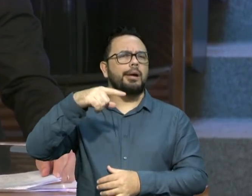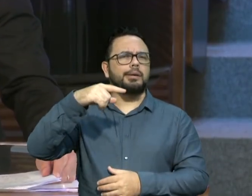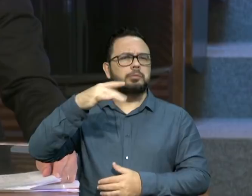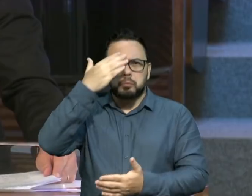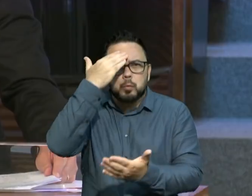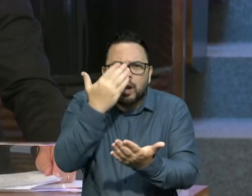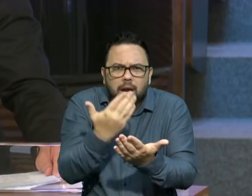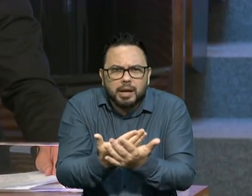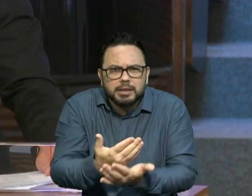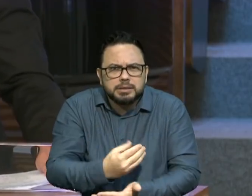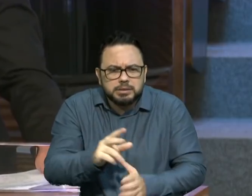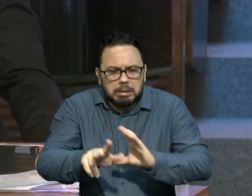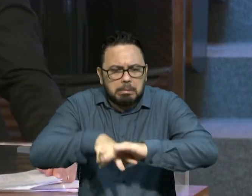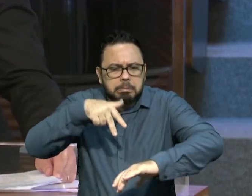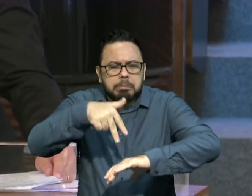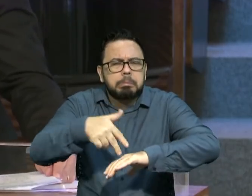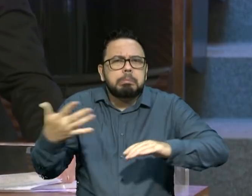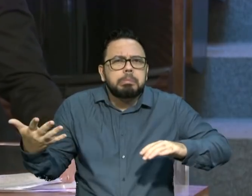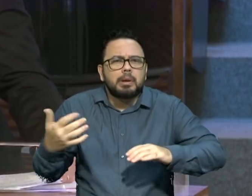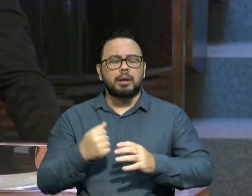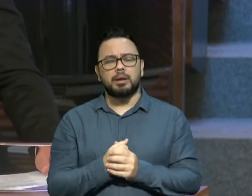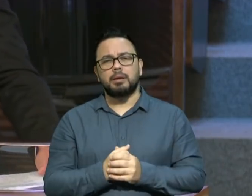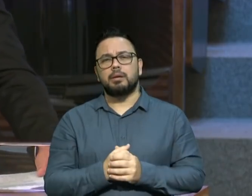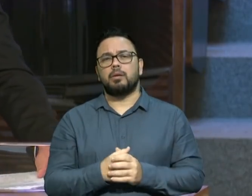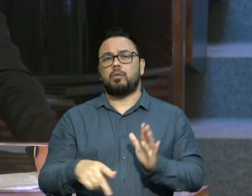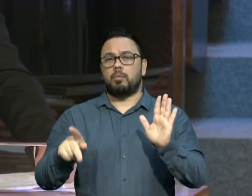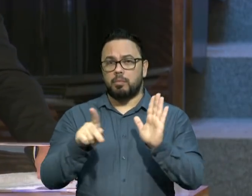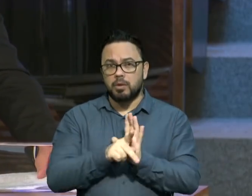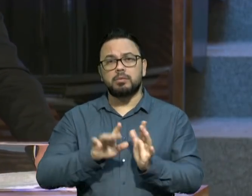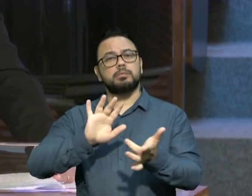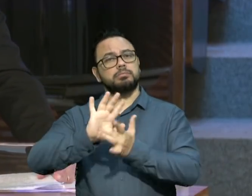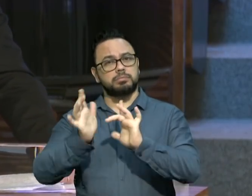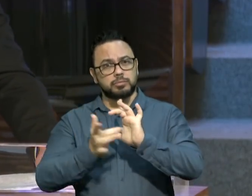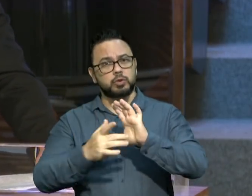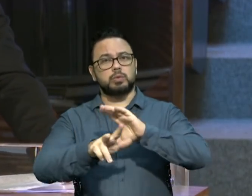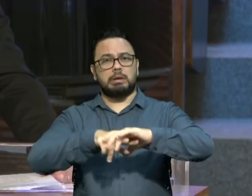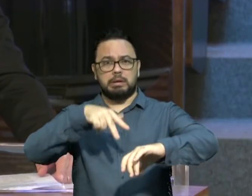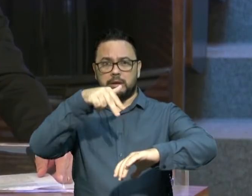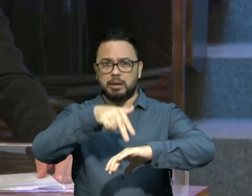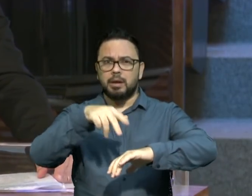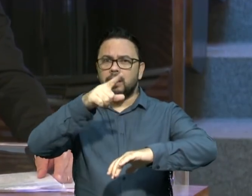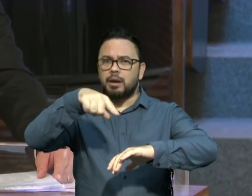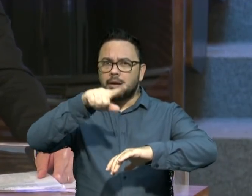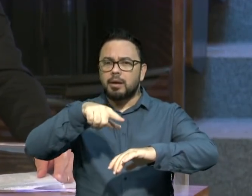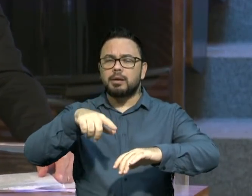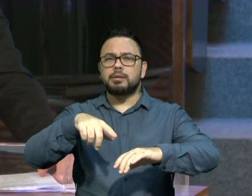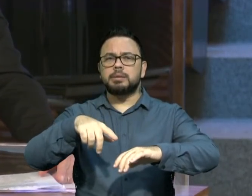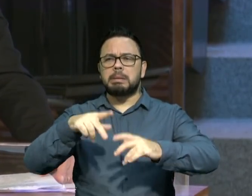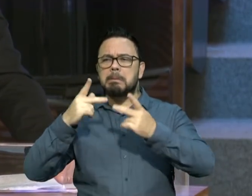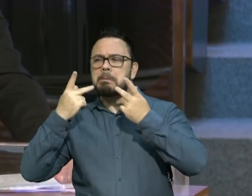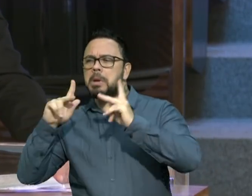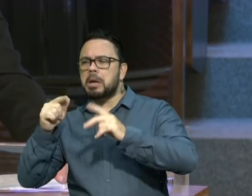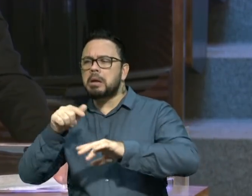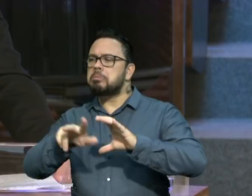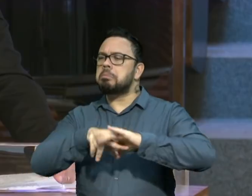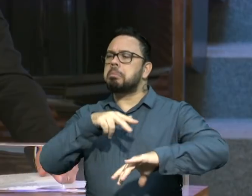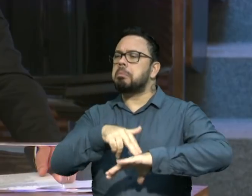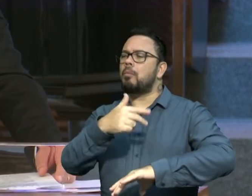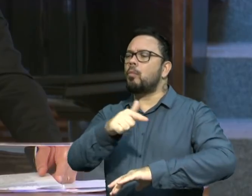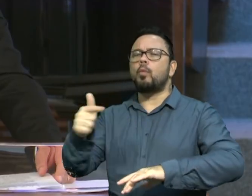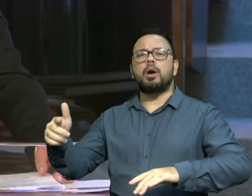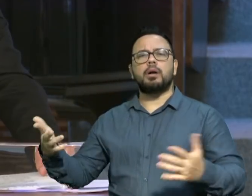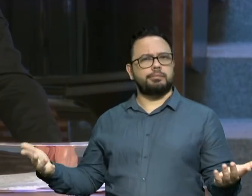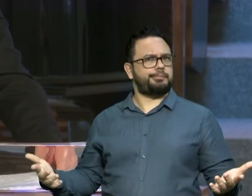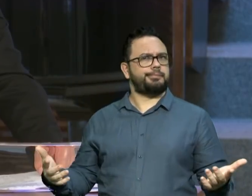argumento de Paulo se Jesus não Jesus ressuscitou como vocês podem pegar aqui na ressurreição bom